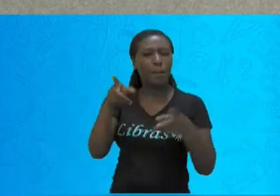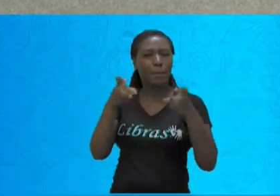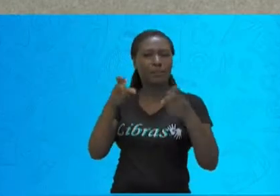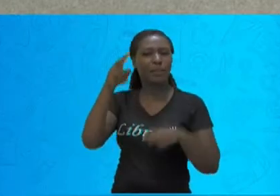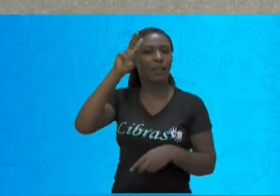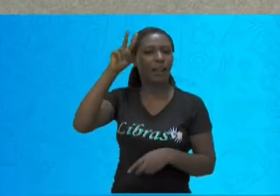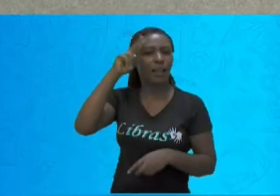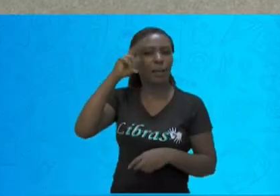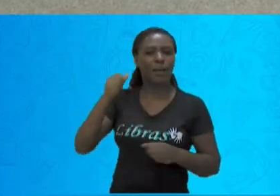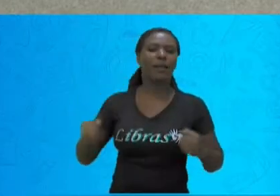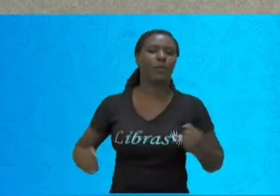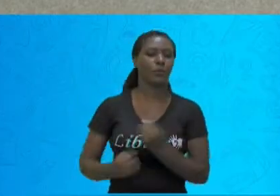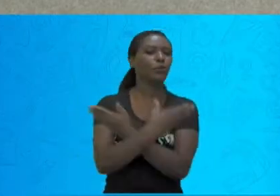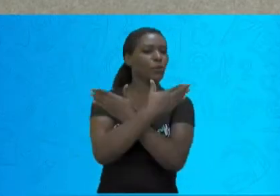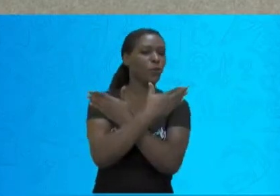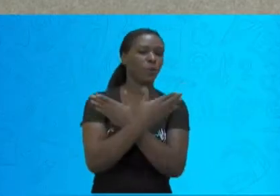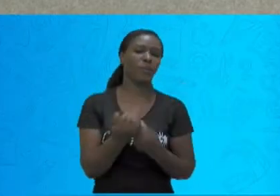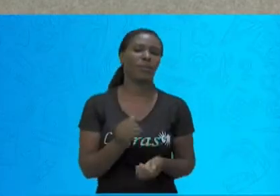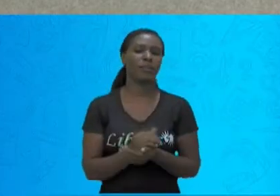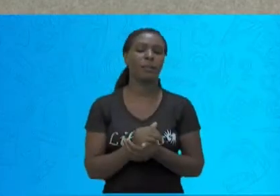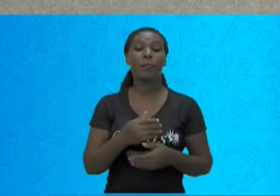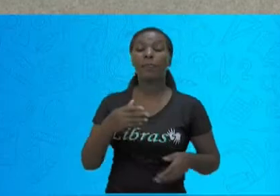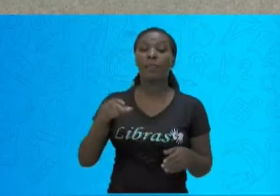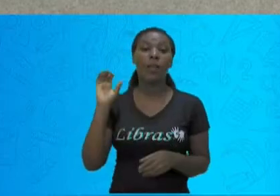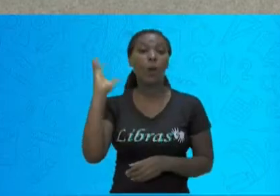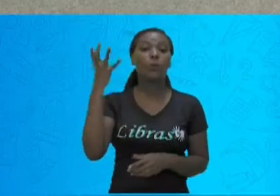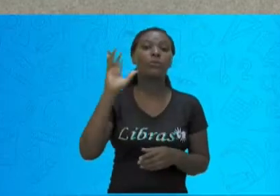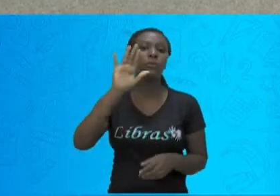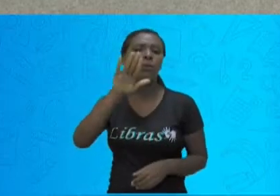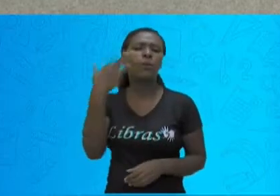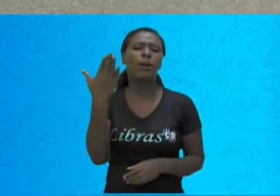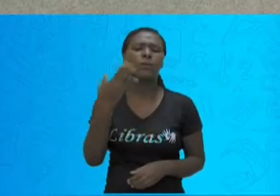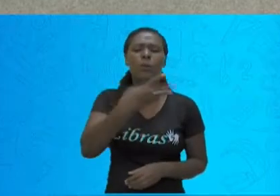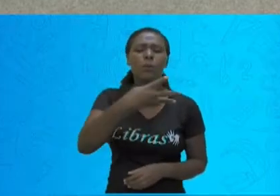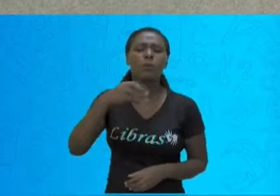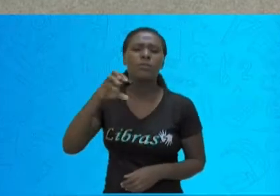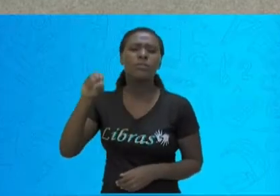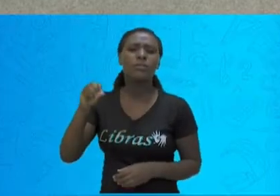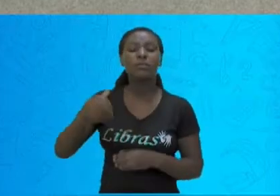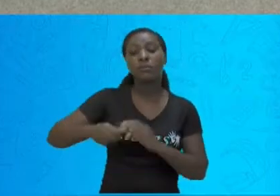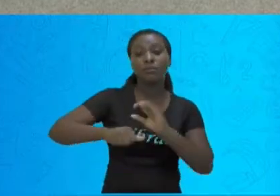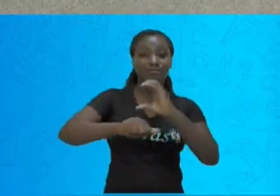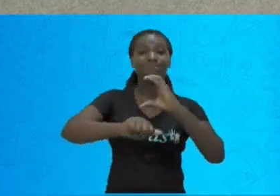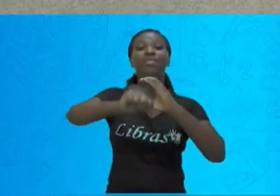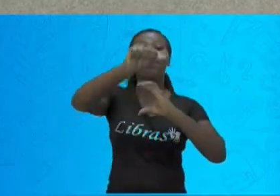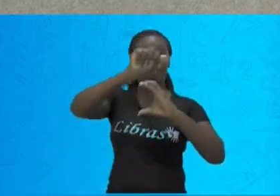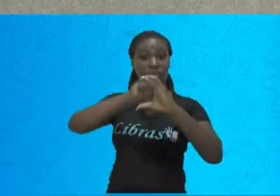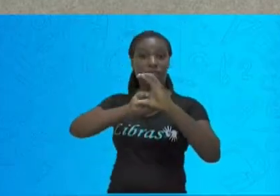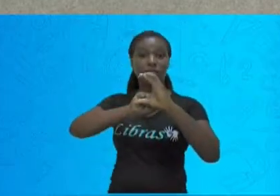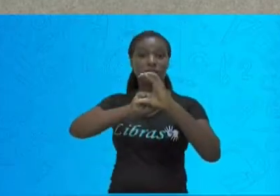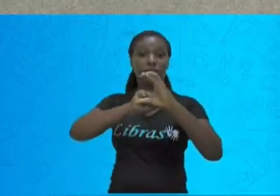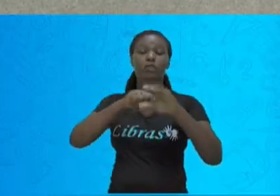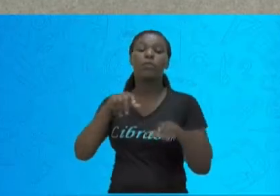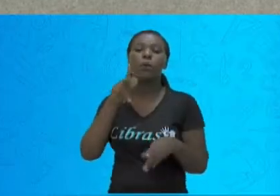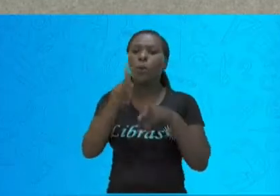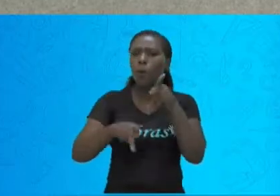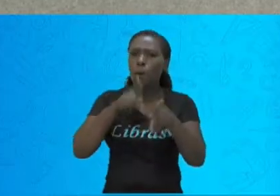de Cristo, quando seu território sofreu invasões de outros povos.